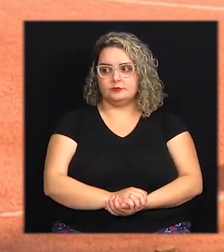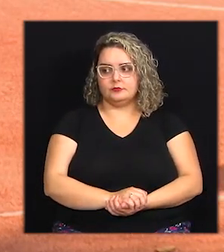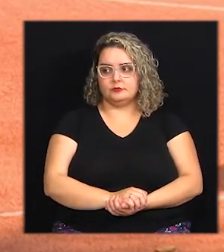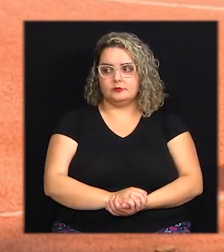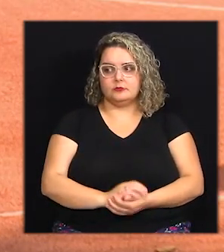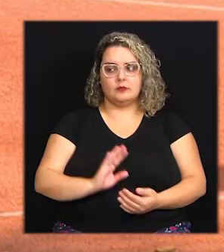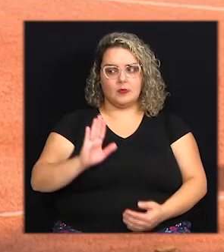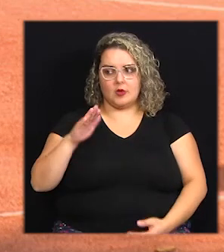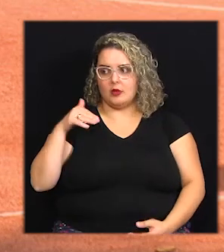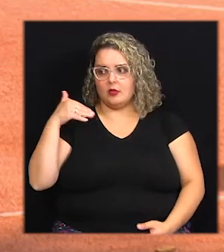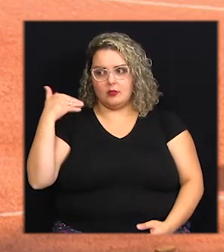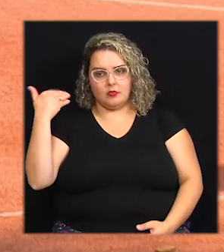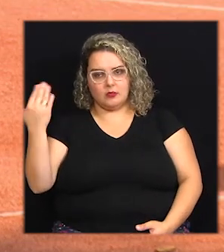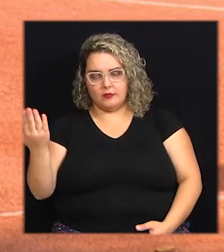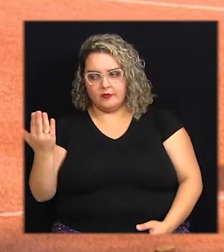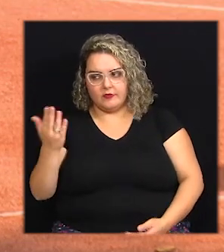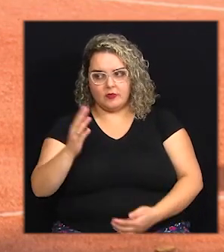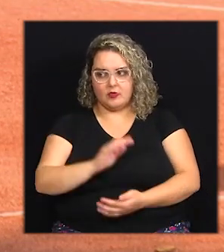International